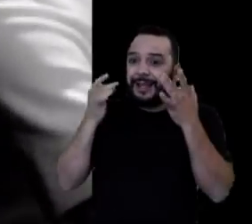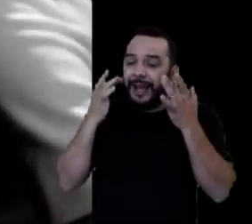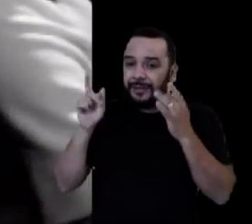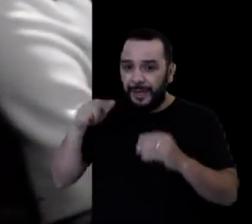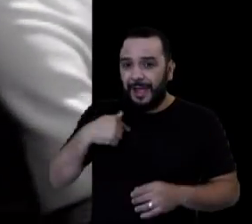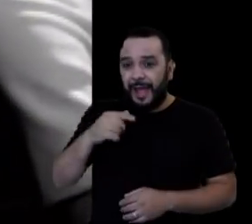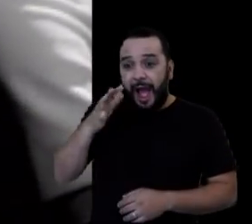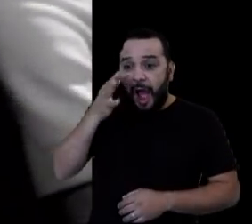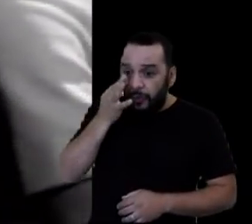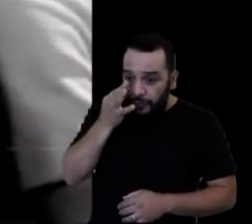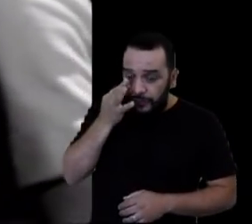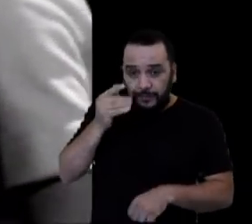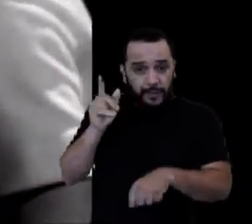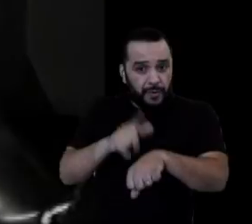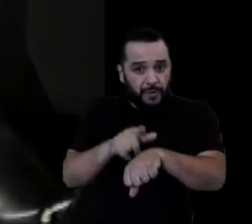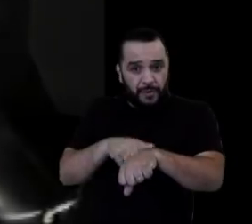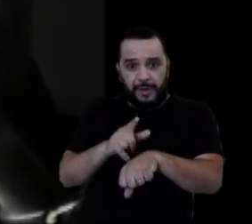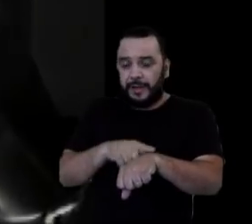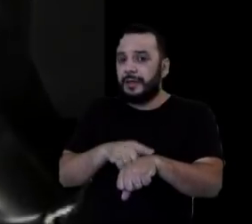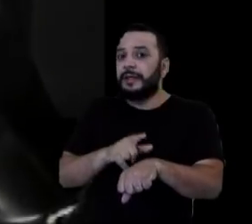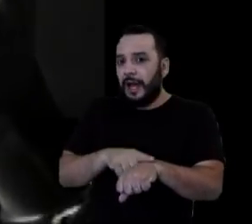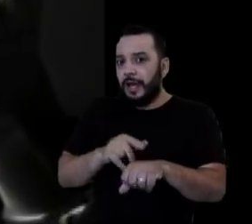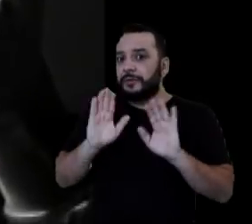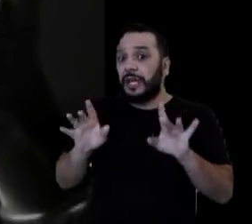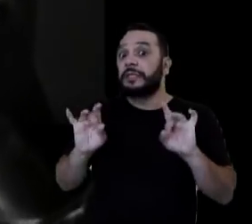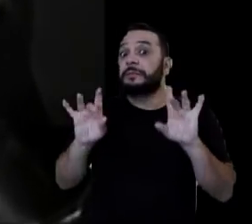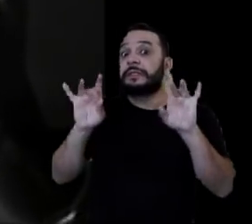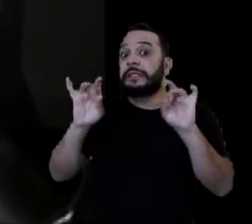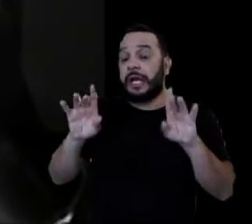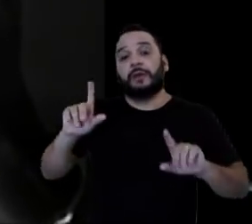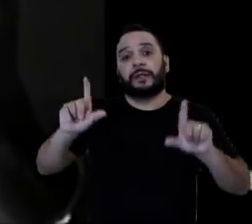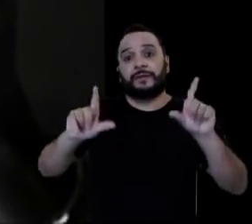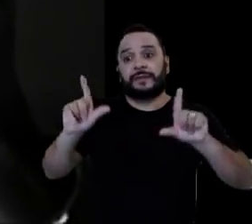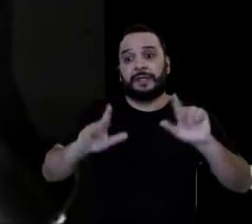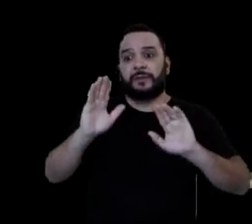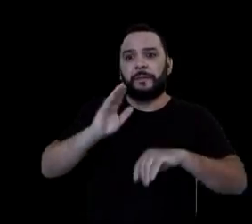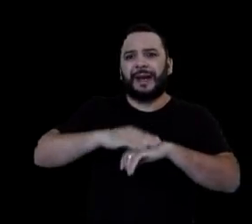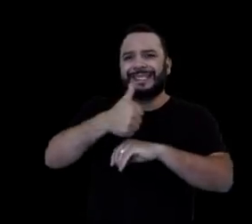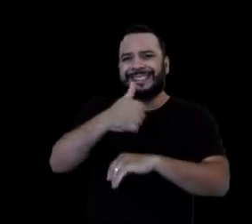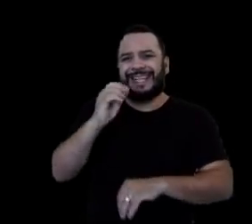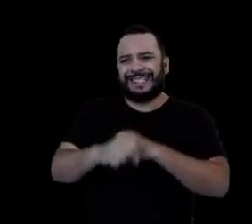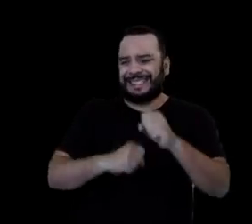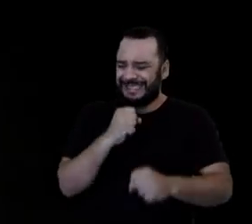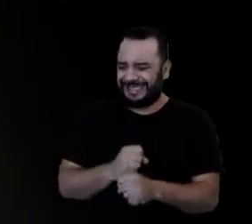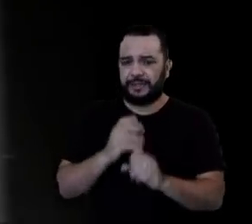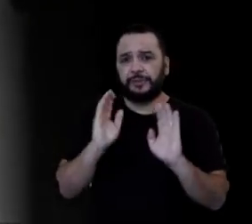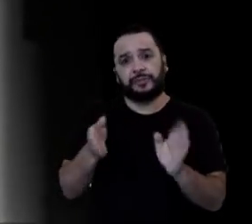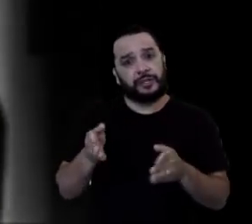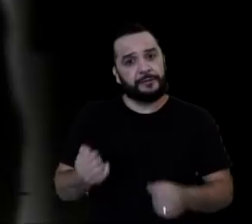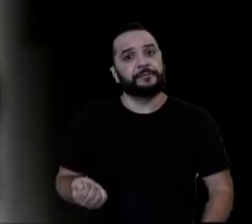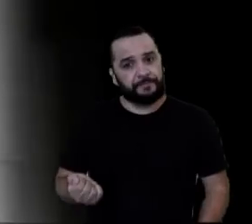era transmitido ao vivo e reinou no horário nobre das emissoras por mais de uma década.